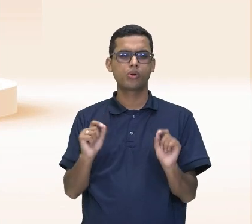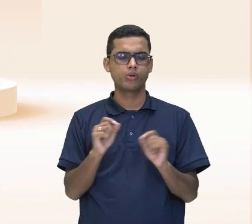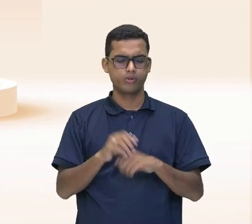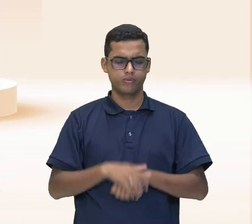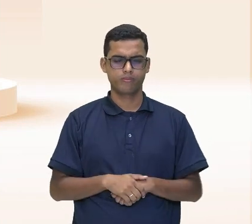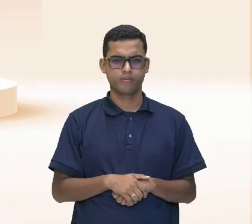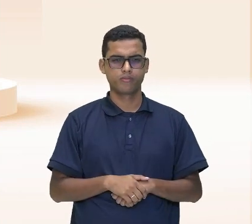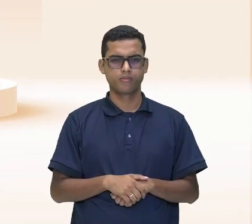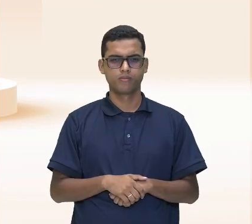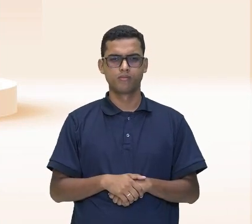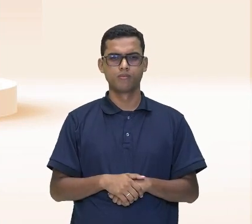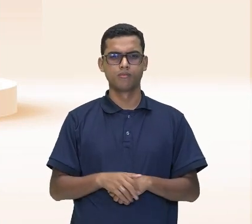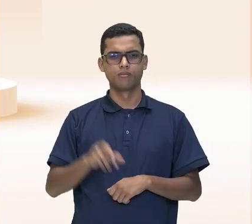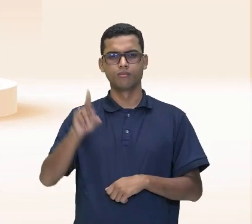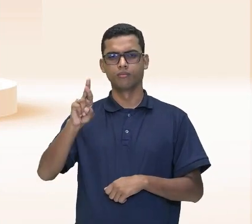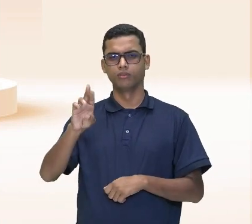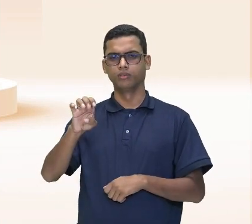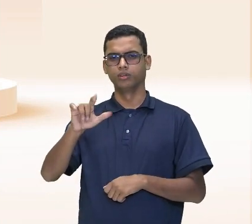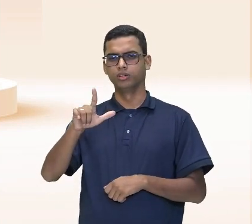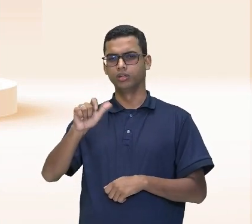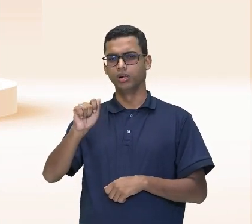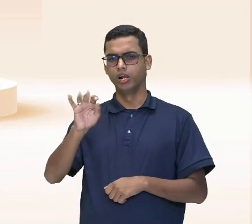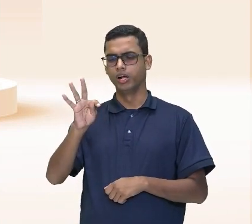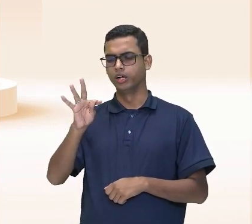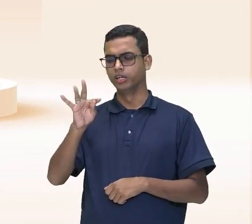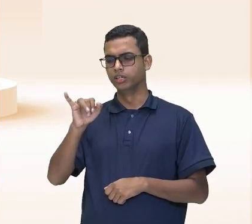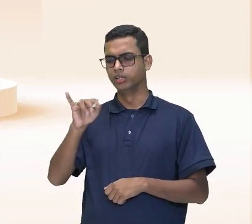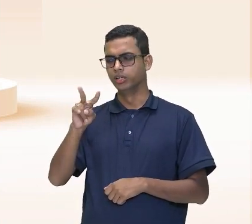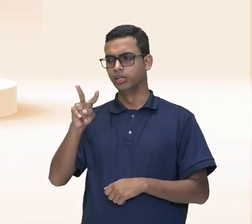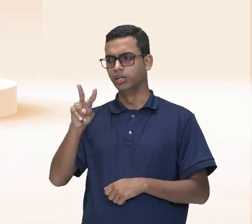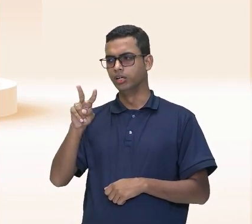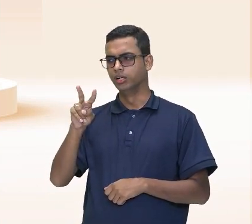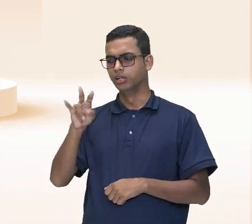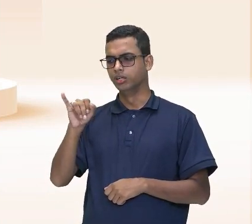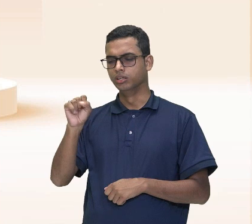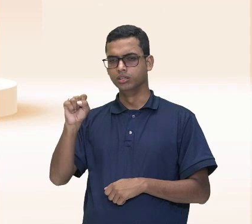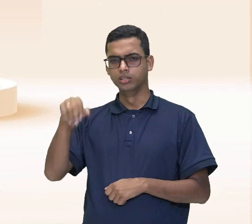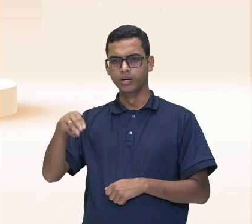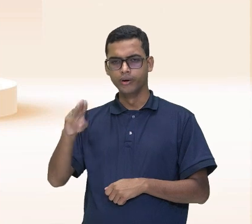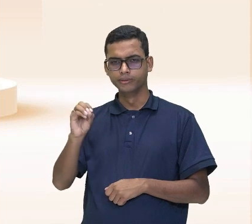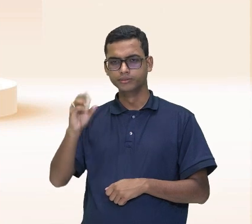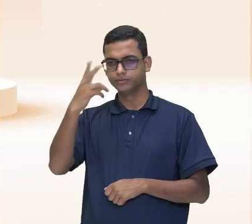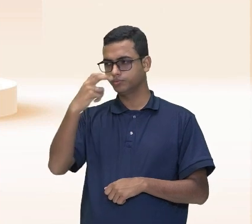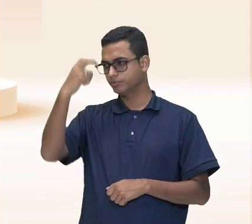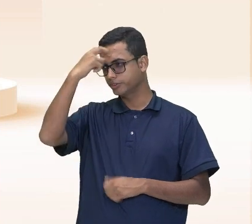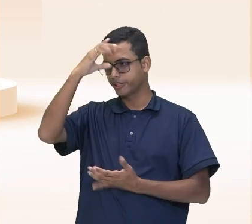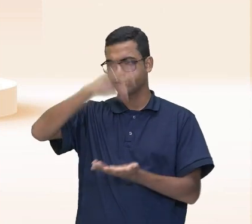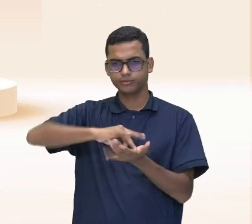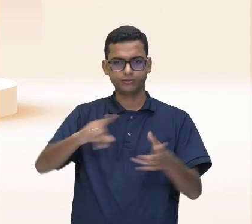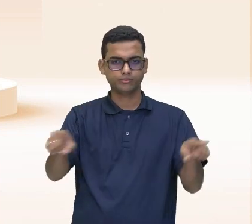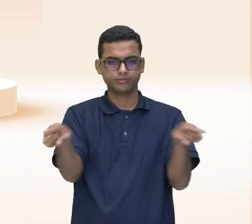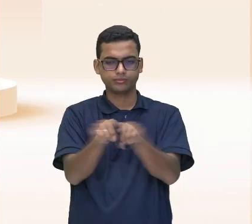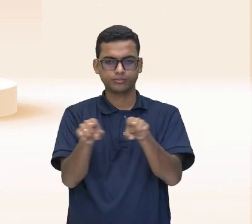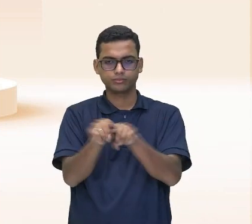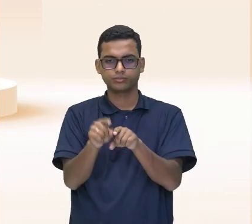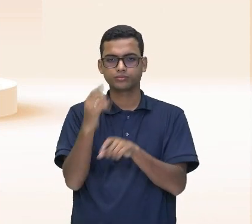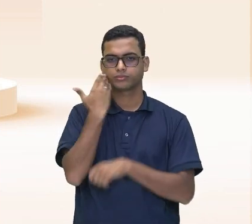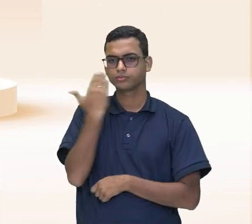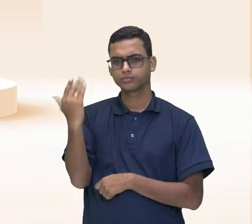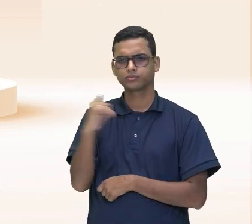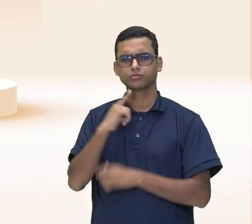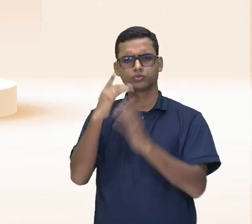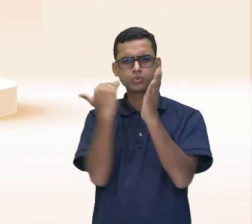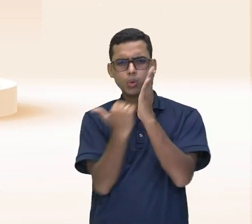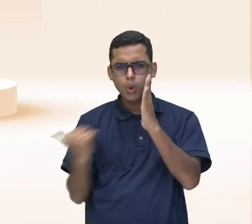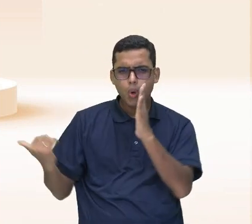cultural. Esse relativismo cultural, pessoal, que eu estou falando aqui, é para dizer que não existe um absoluto cultural, não é